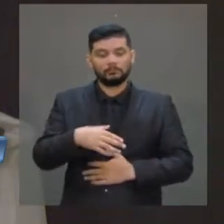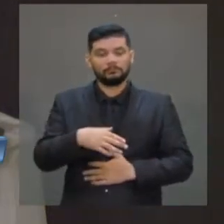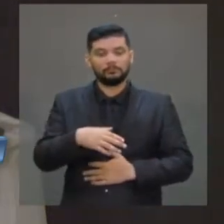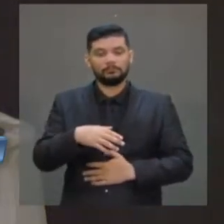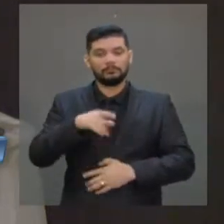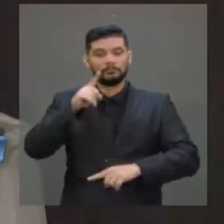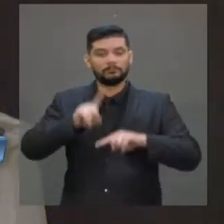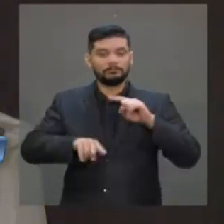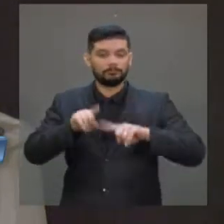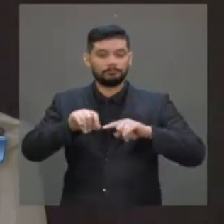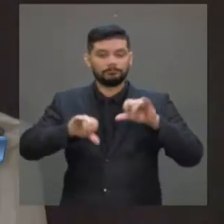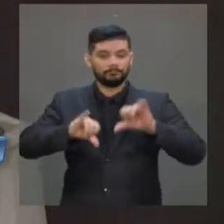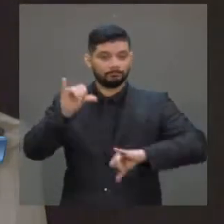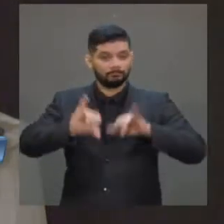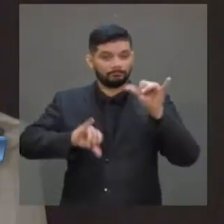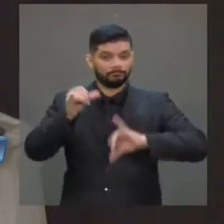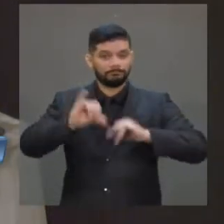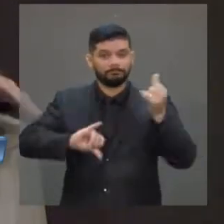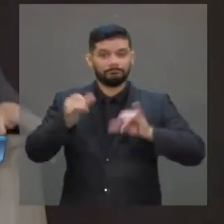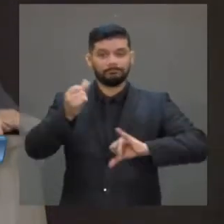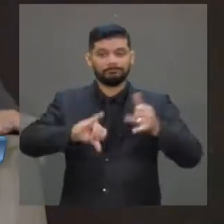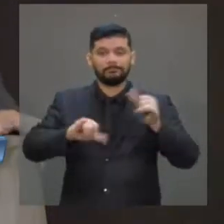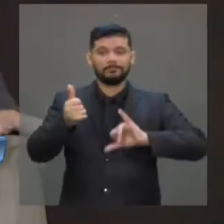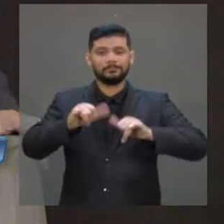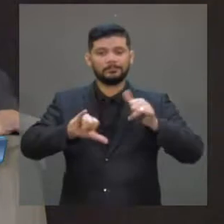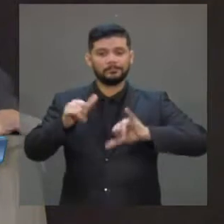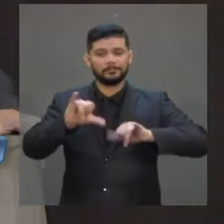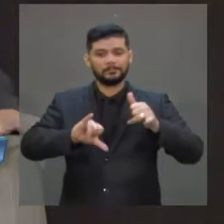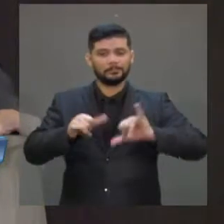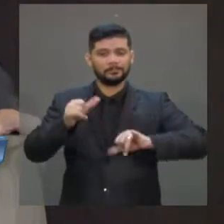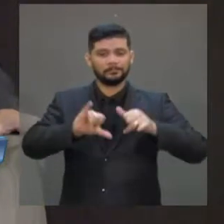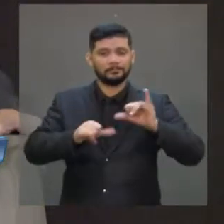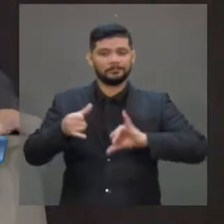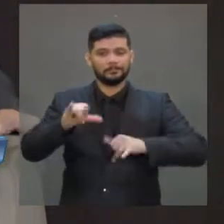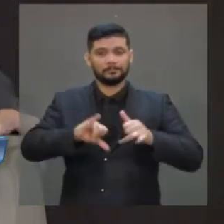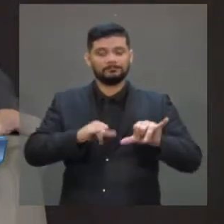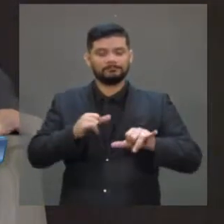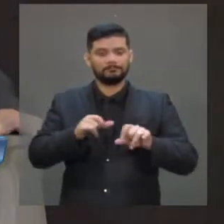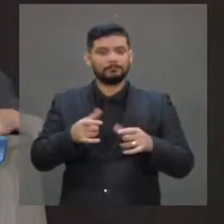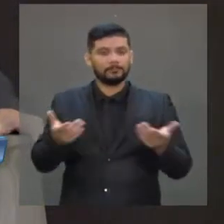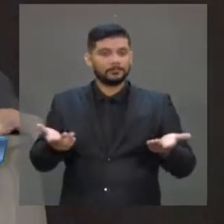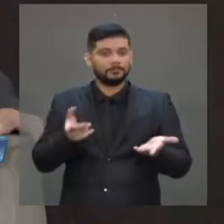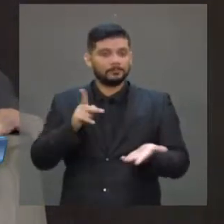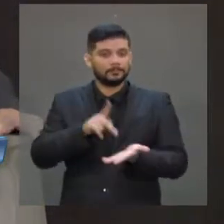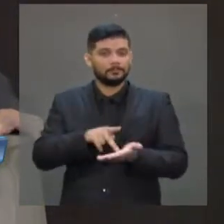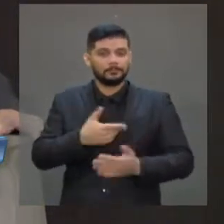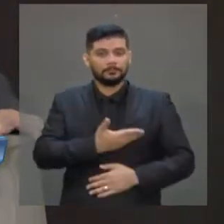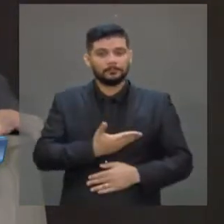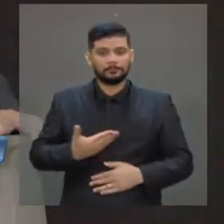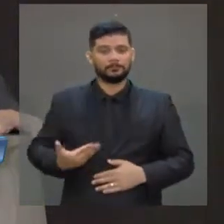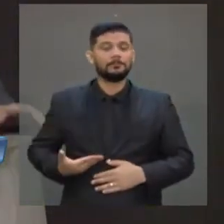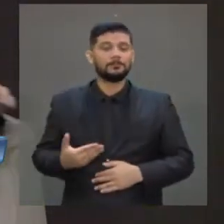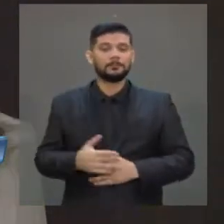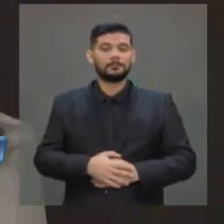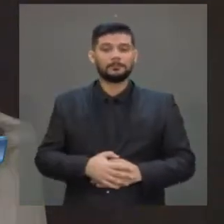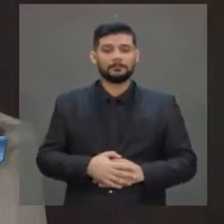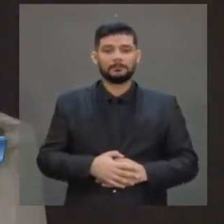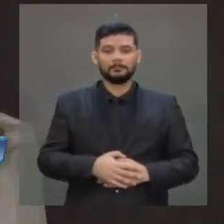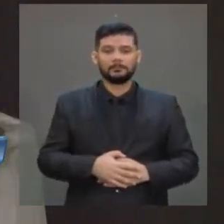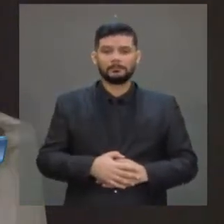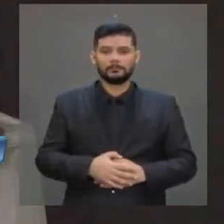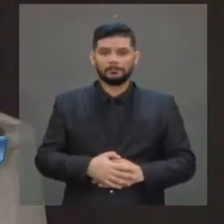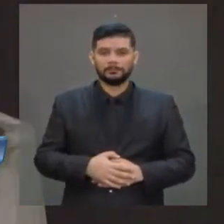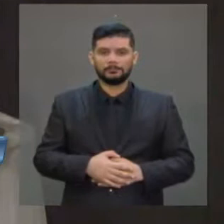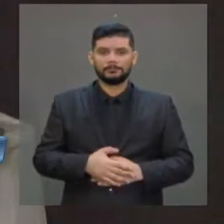agrotóxicos. Portanto, nós estamos vivendo sob um governo, deputado Fernando Santana,